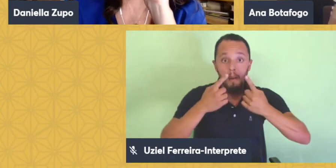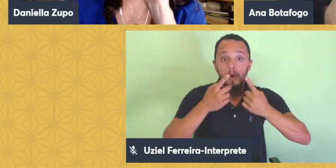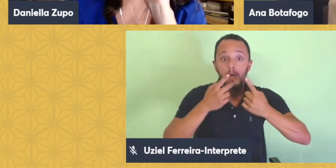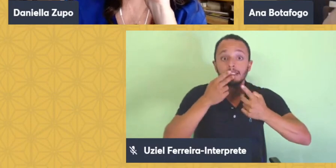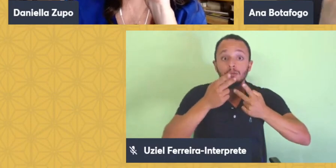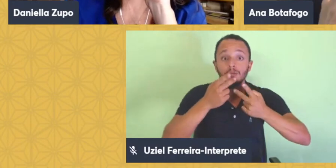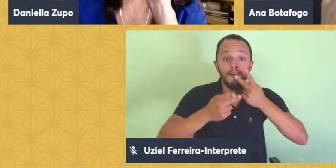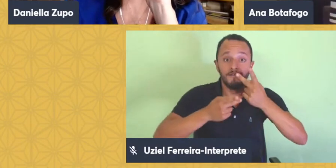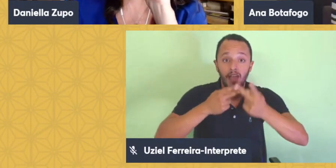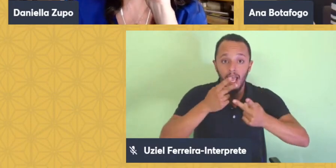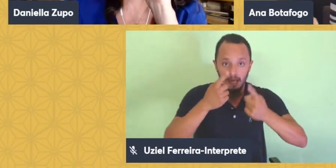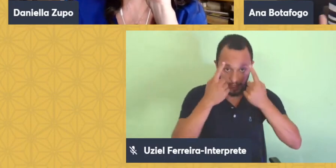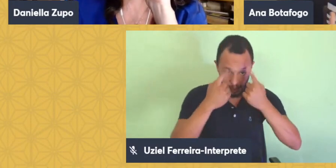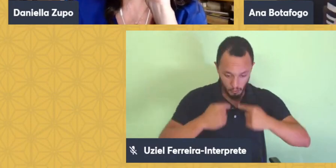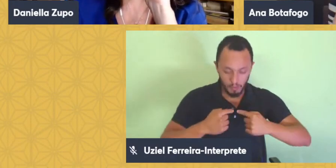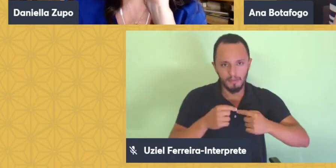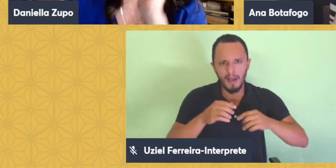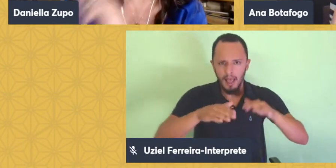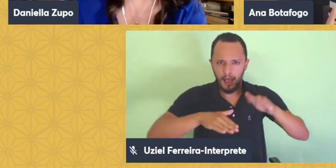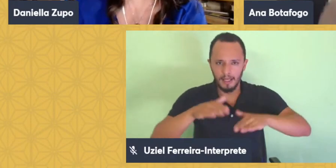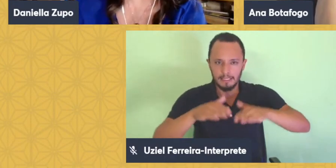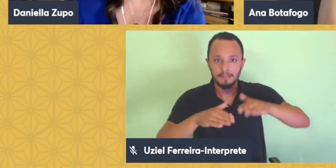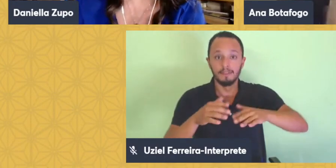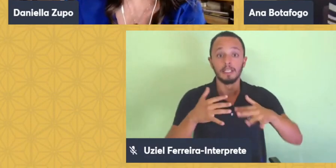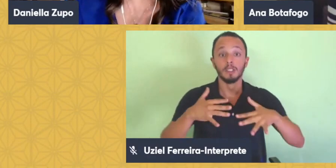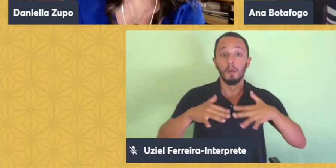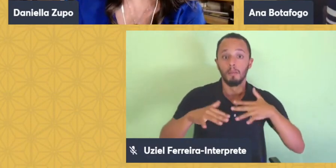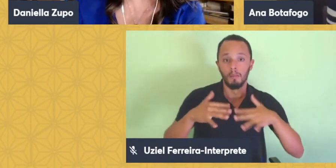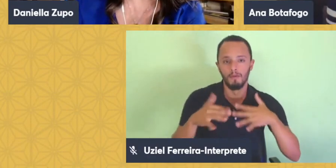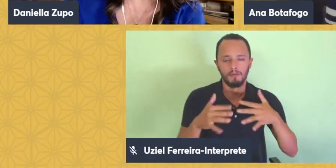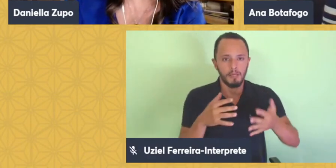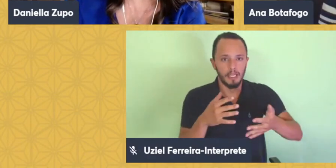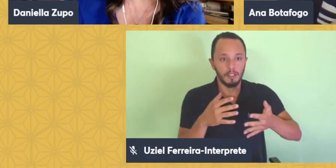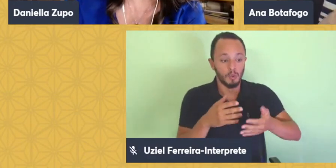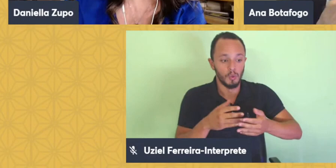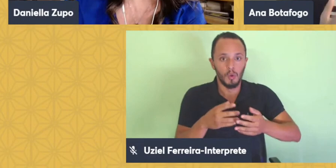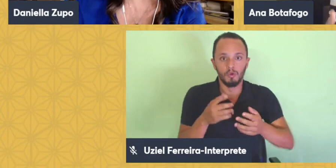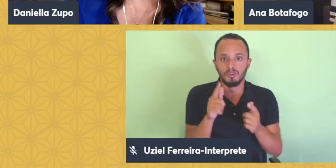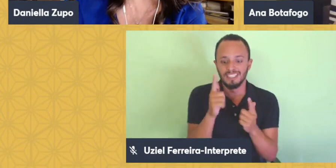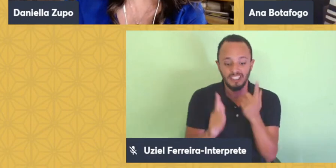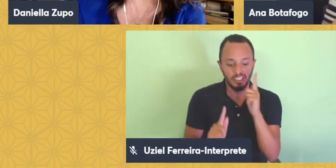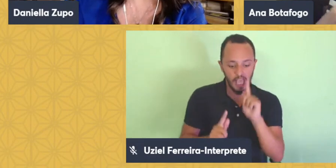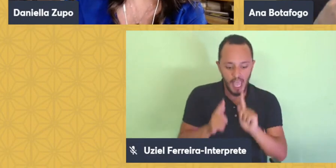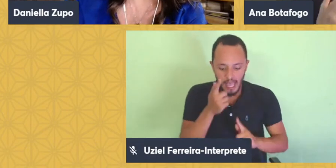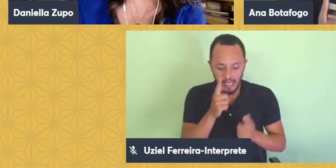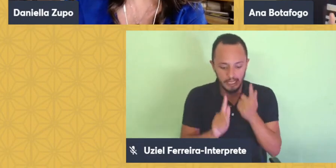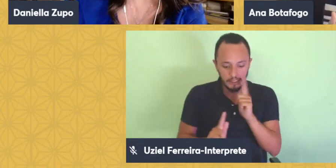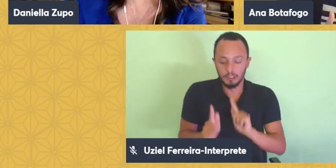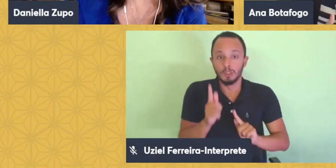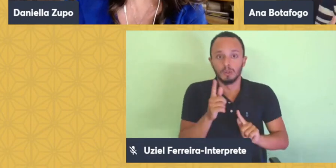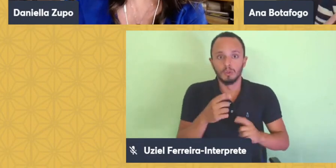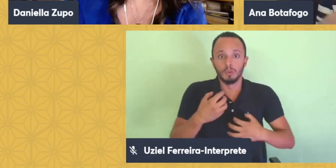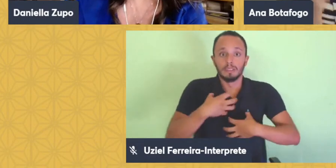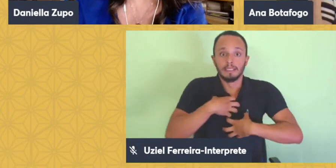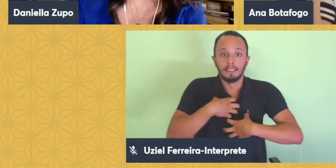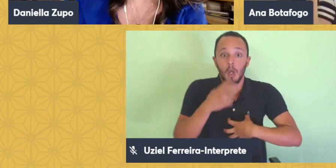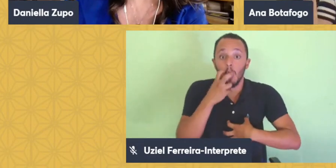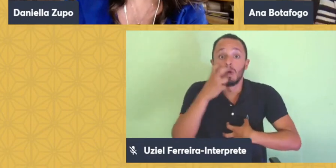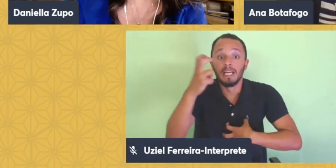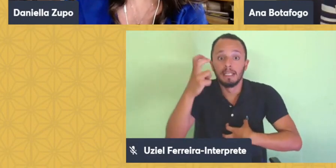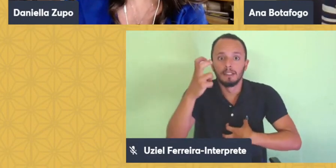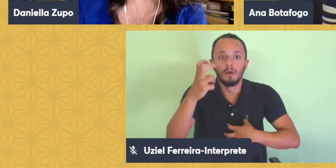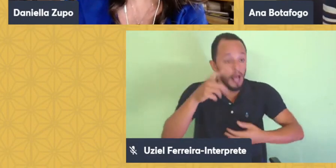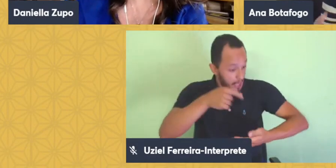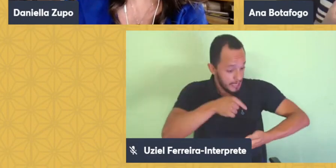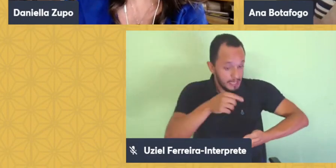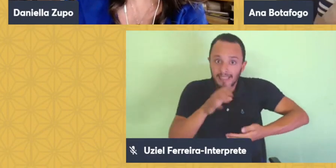postura já diz muito do que o indivíduo está passando está sentindo está